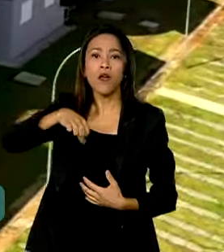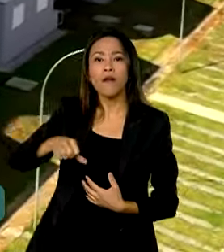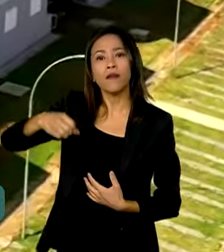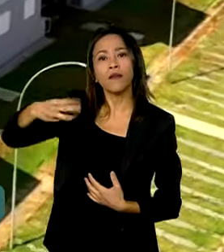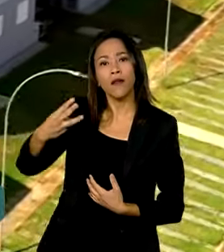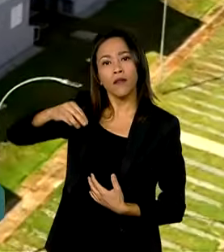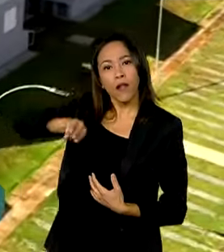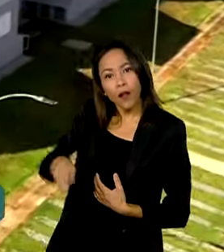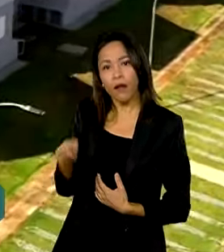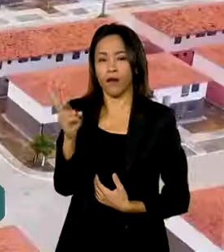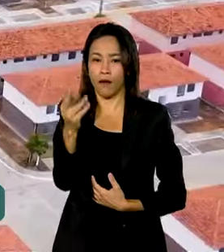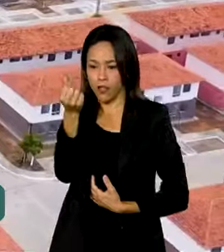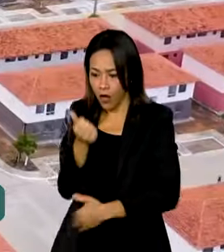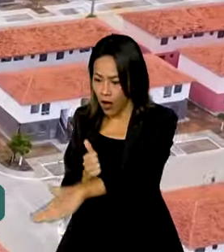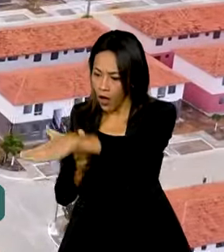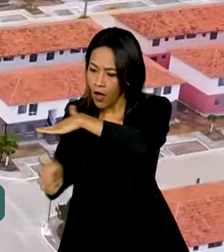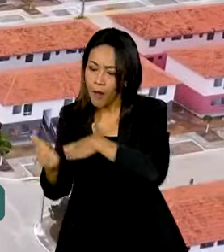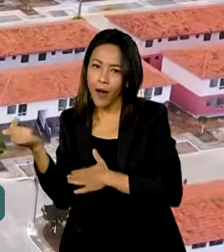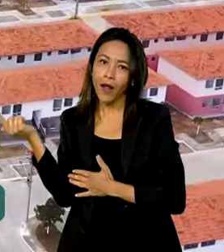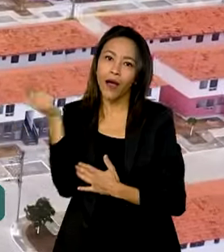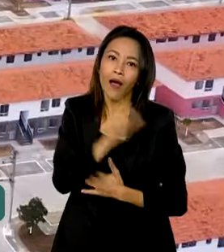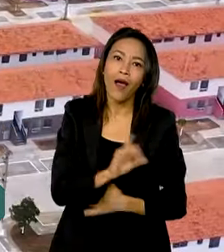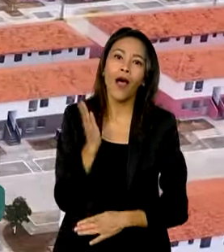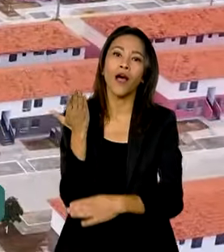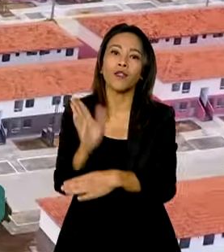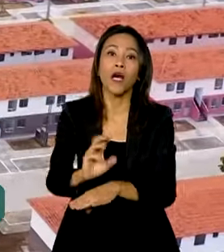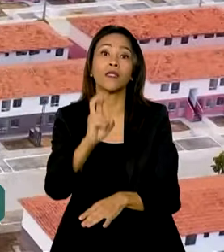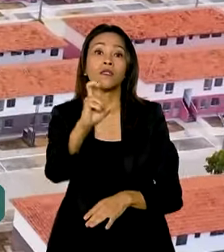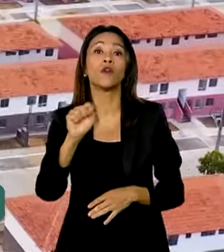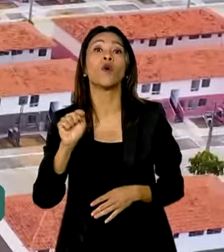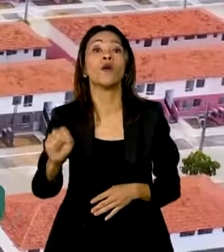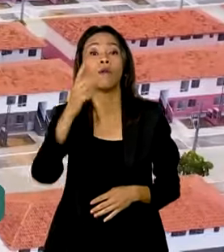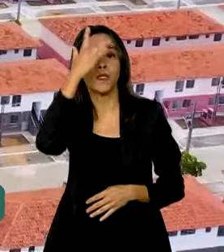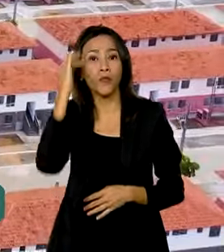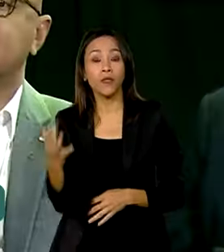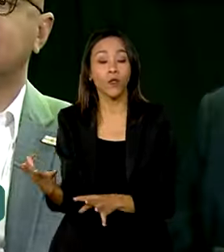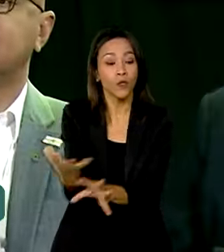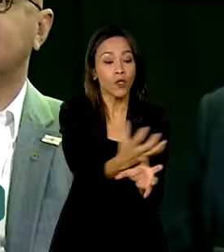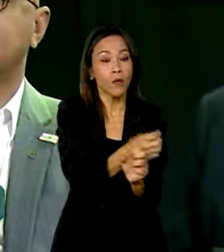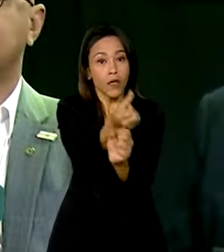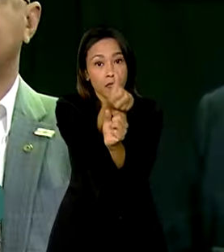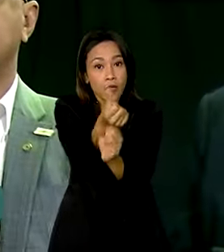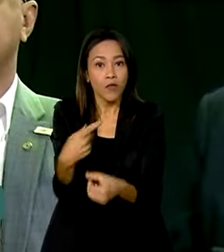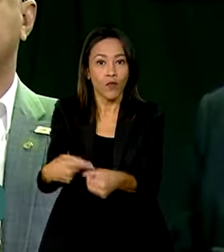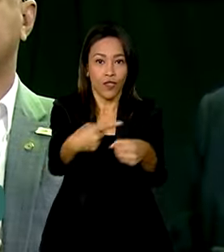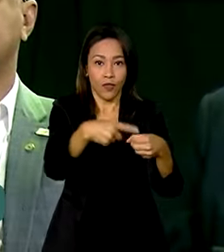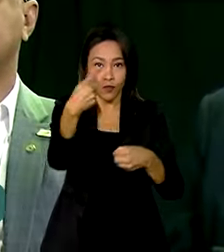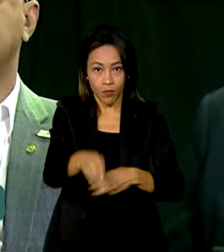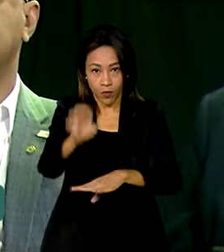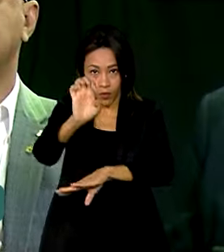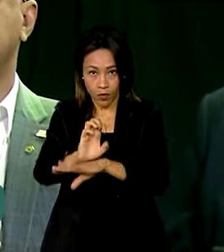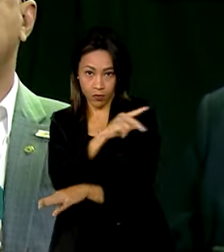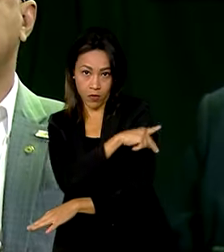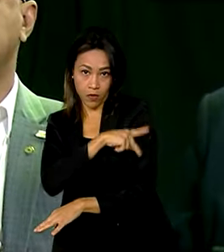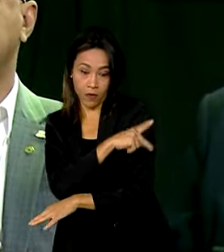reais para beneficiar 5 mil pessoas em 6 municípios do estado. São cerca de